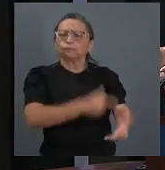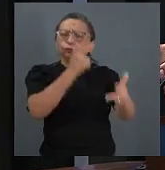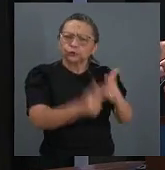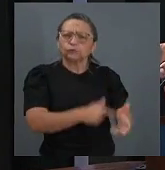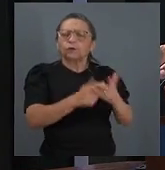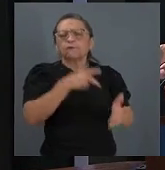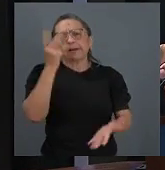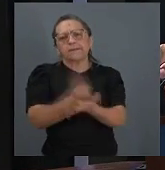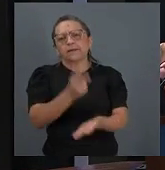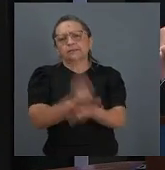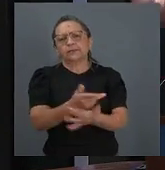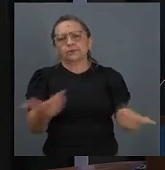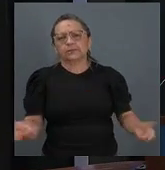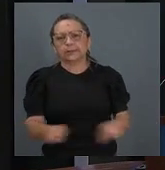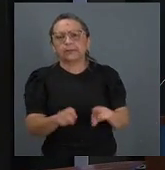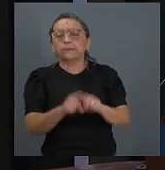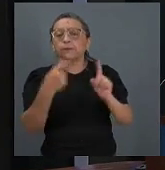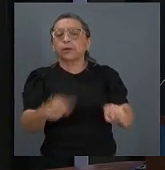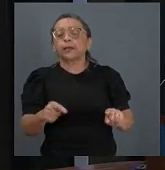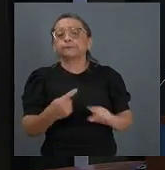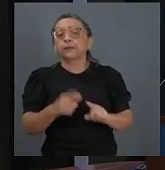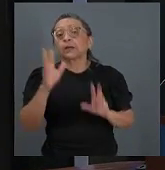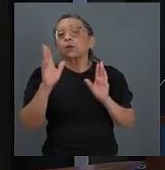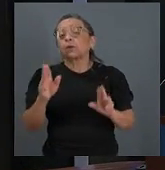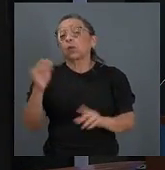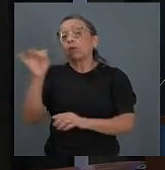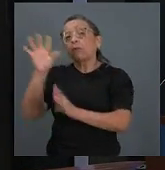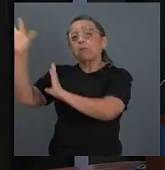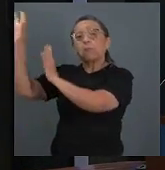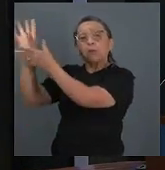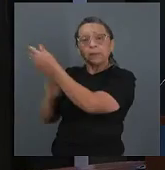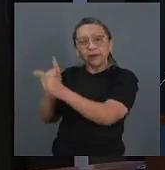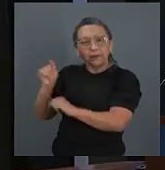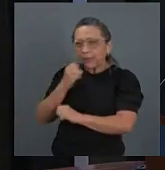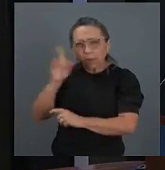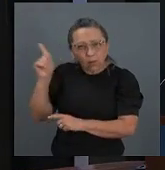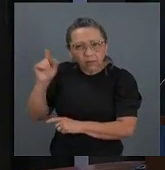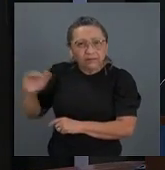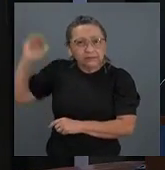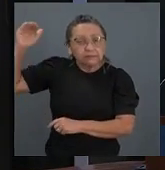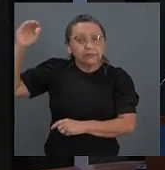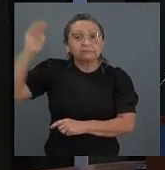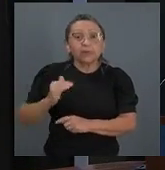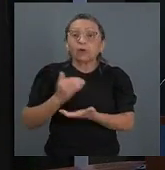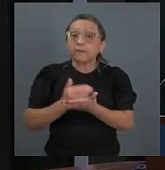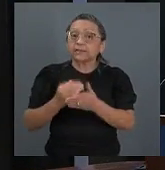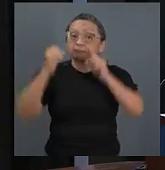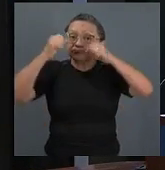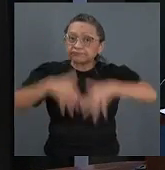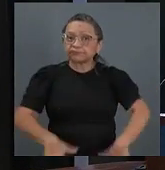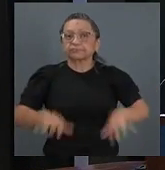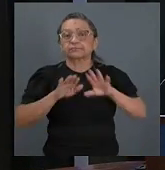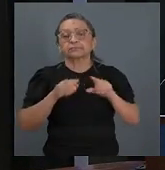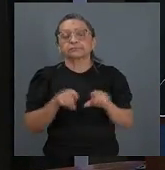aqui. Porque o exemplo como vem de cima, e não é bom o exemplo que vem de cima, começa a repercutir embaixo.